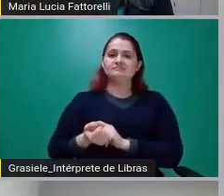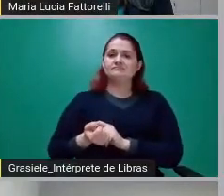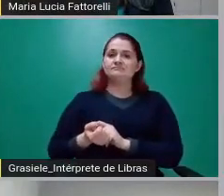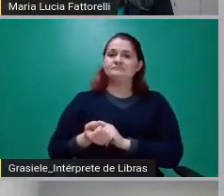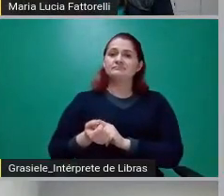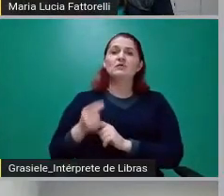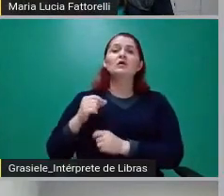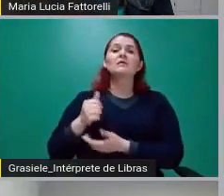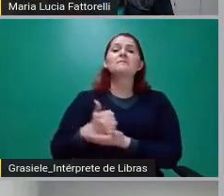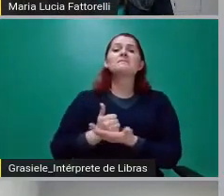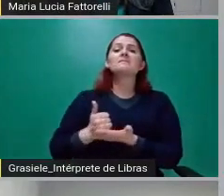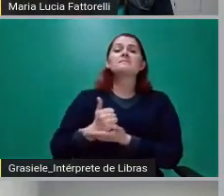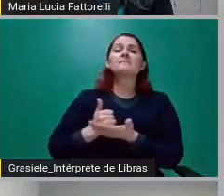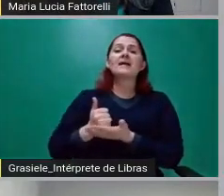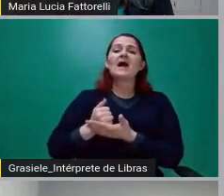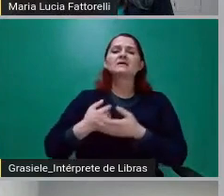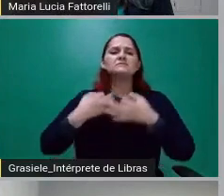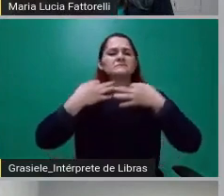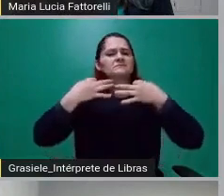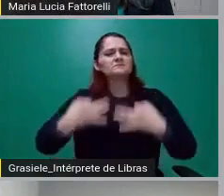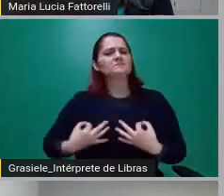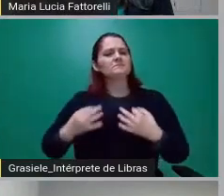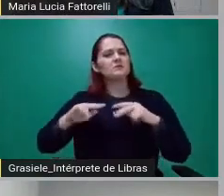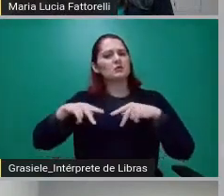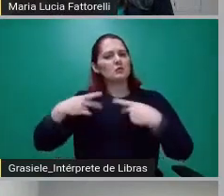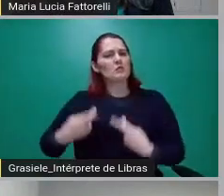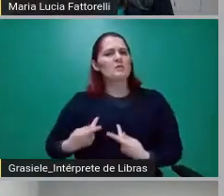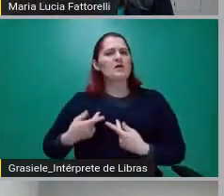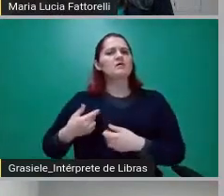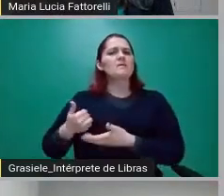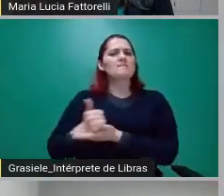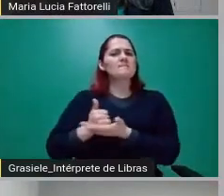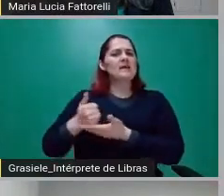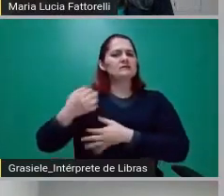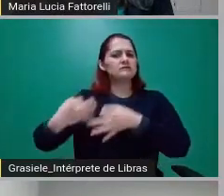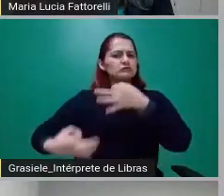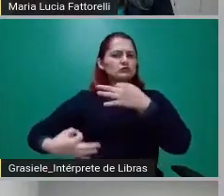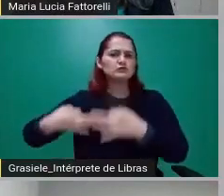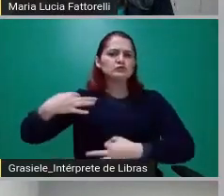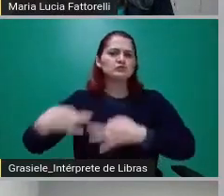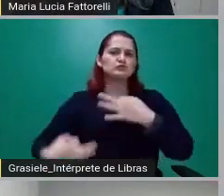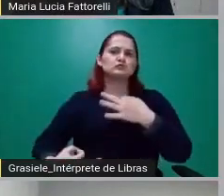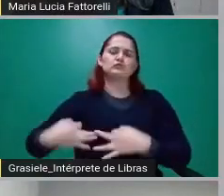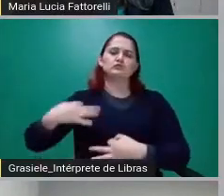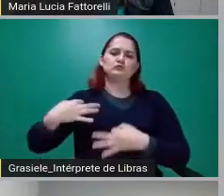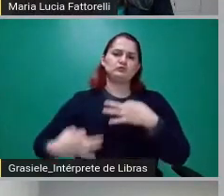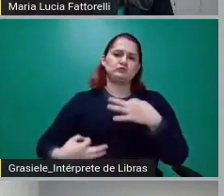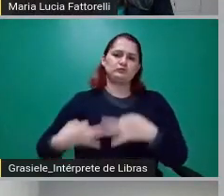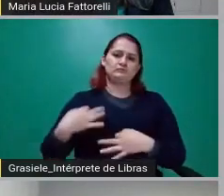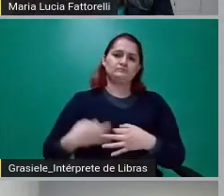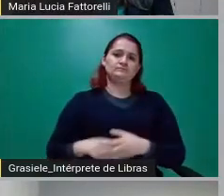fundado na dignidade humana, nos princípios de justiça que elege